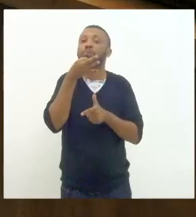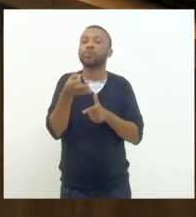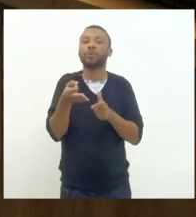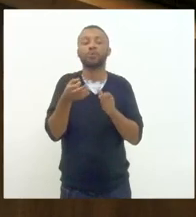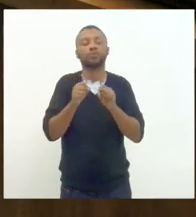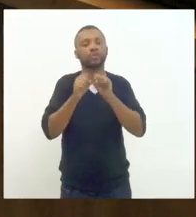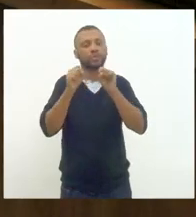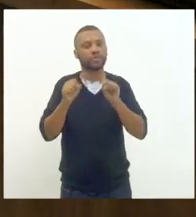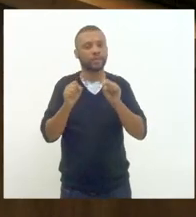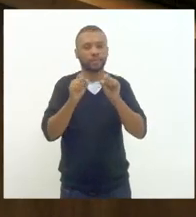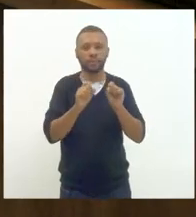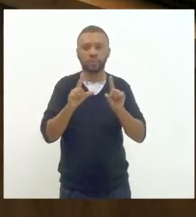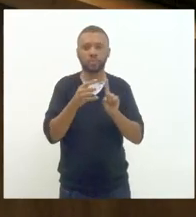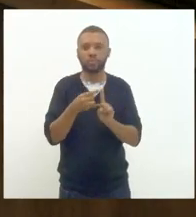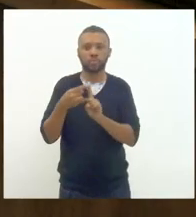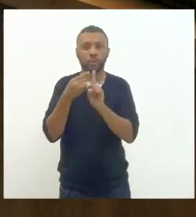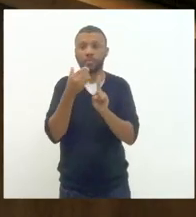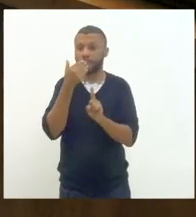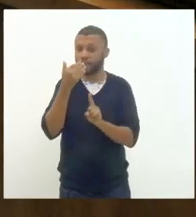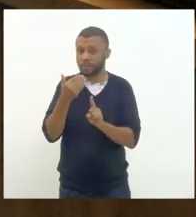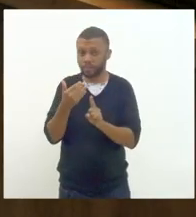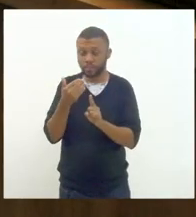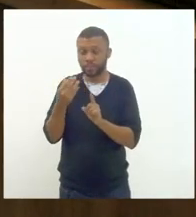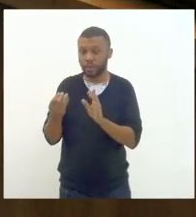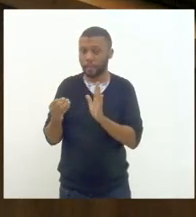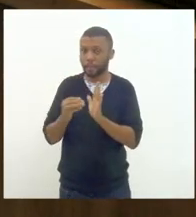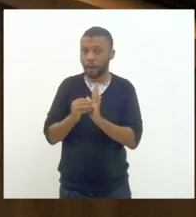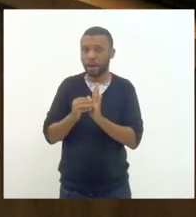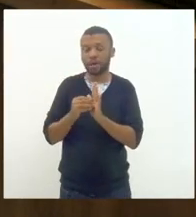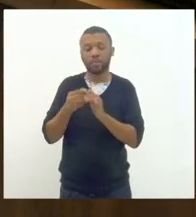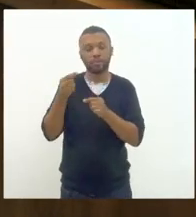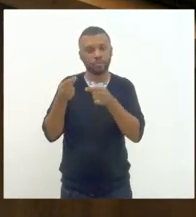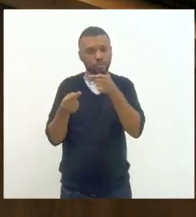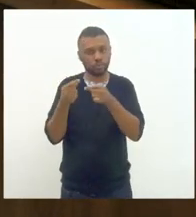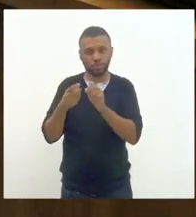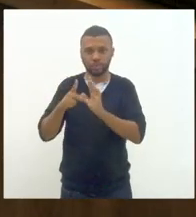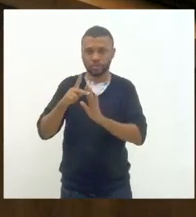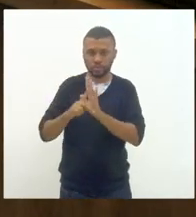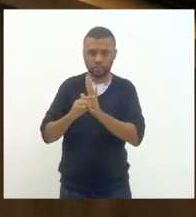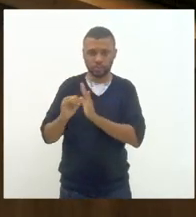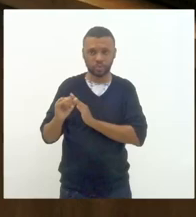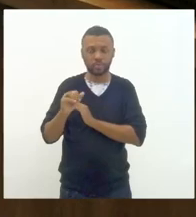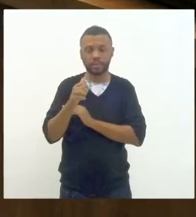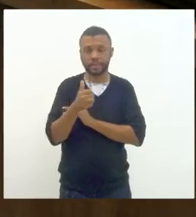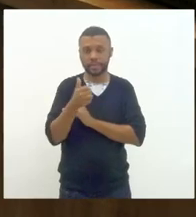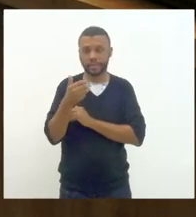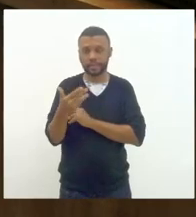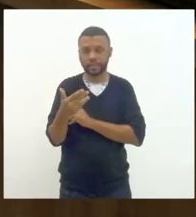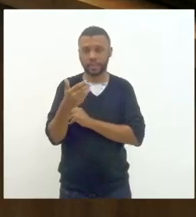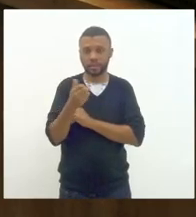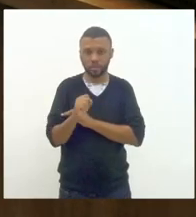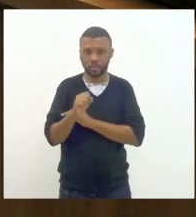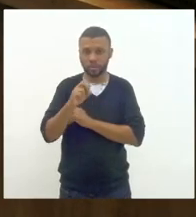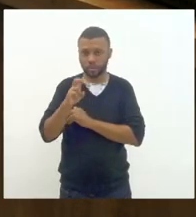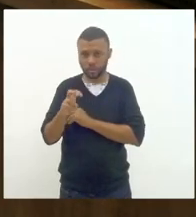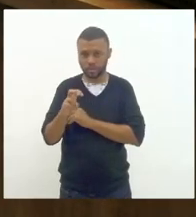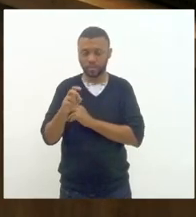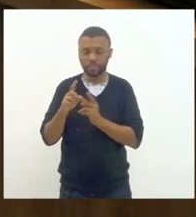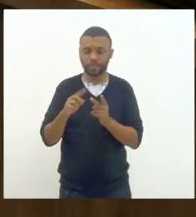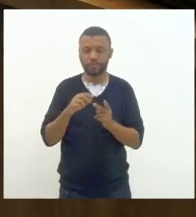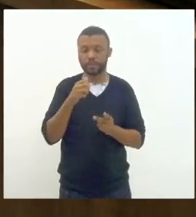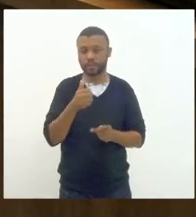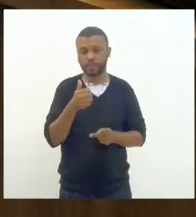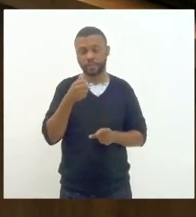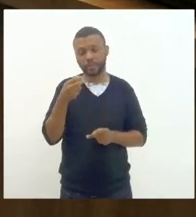me pediu para solicitar a inclusão de pauta dos projetos 1385 de 22, 1368